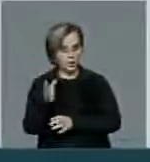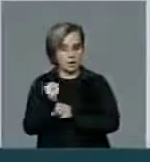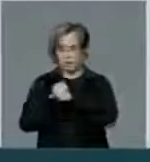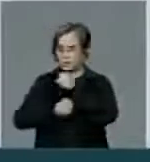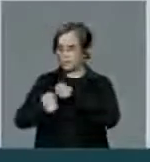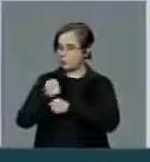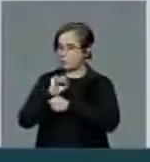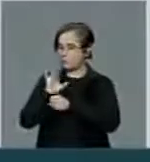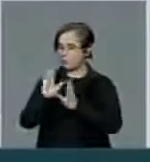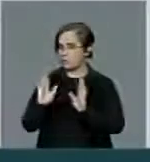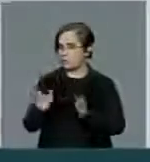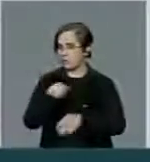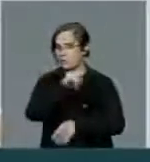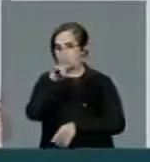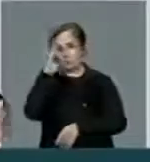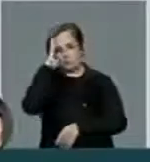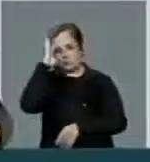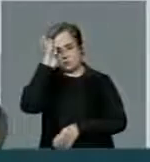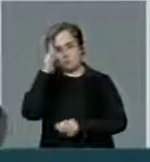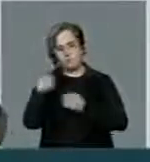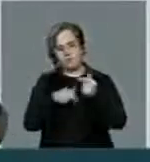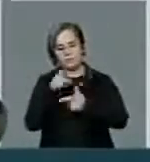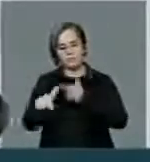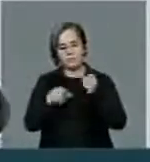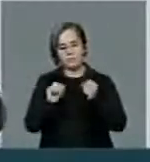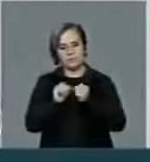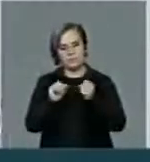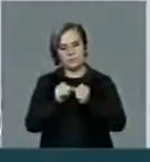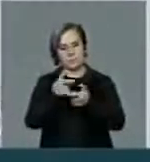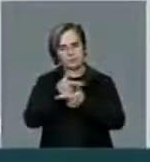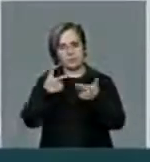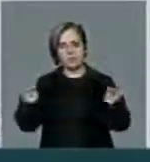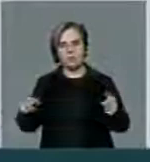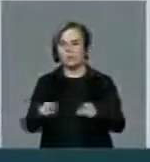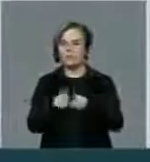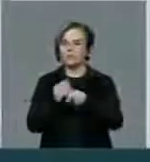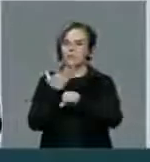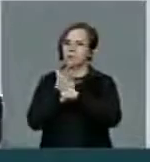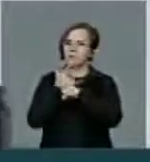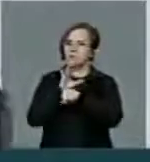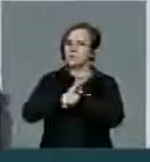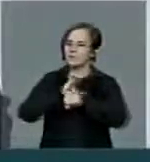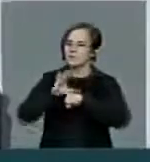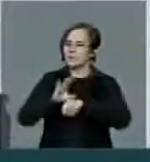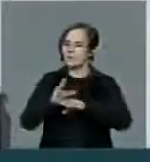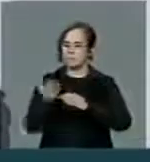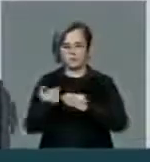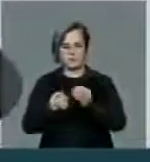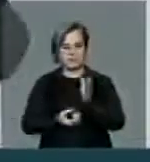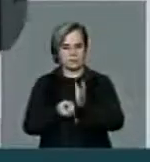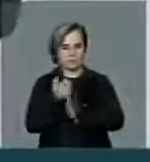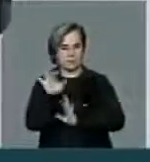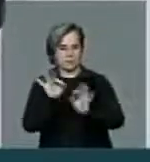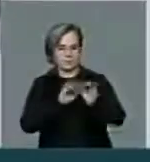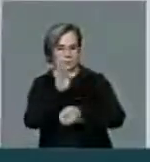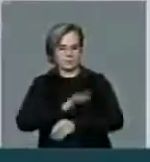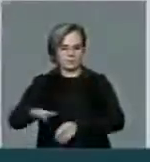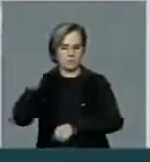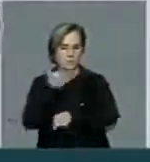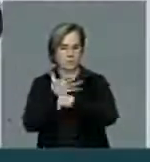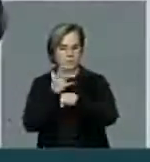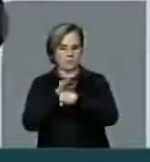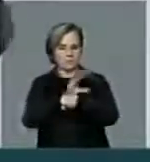Ok? Você tem ideia do trabalho que está sendo feito. Capacitação. Instituímos o Plano Nacional de Captação